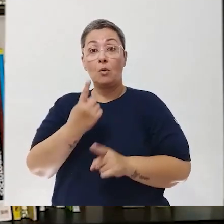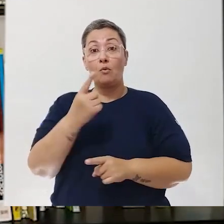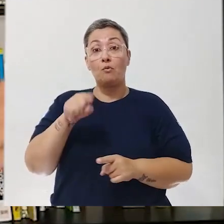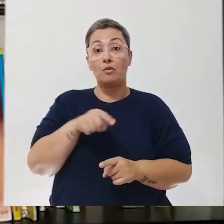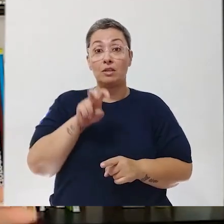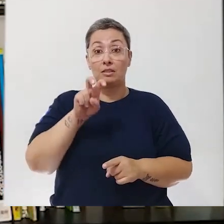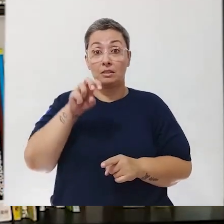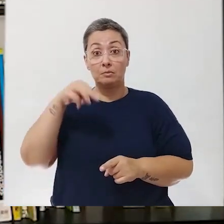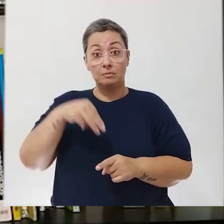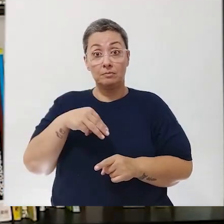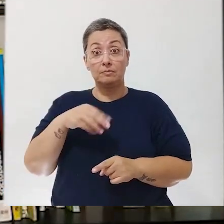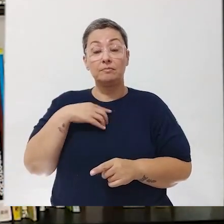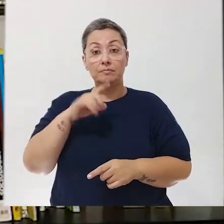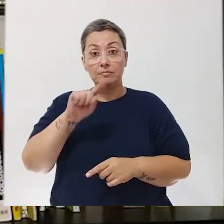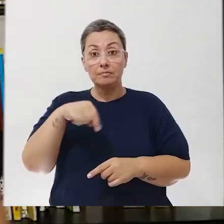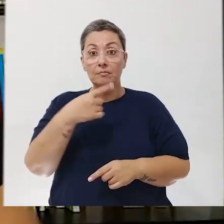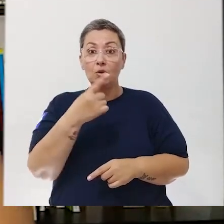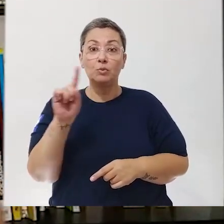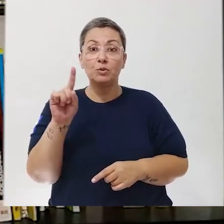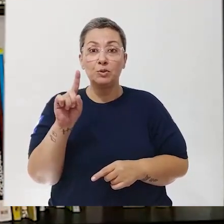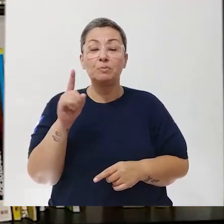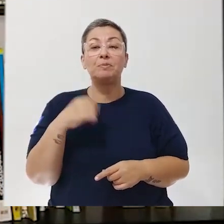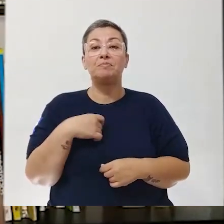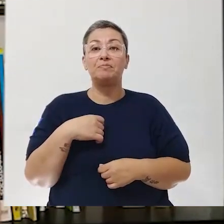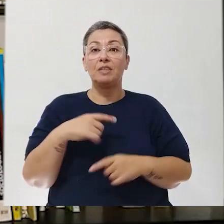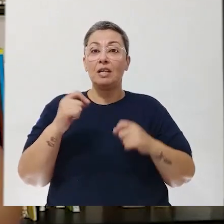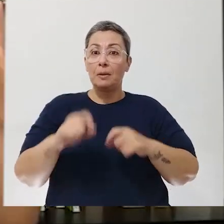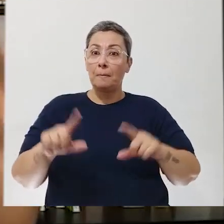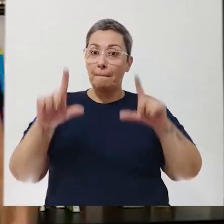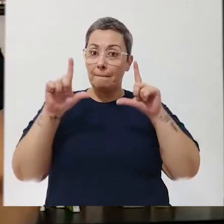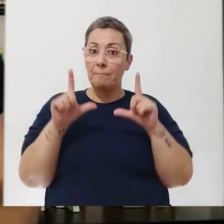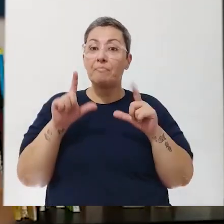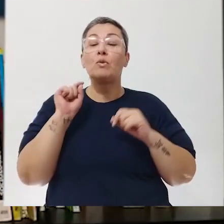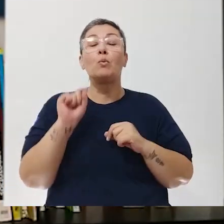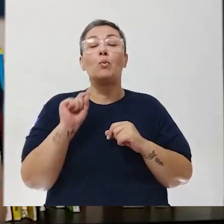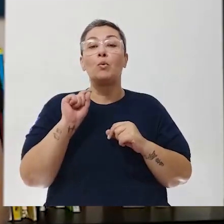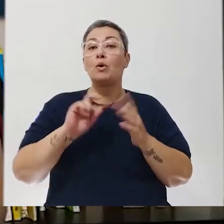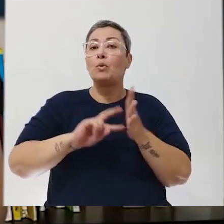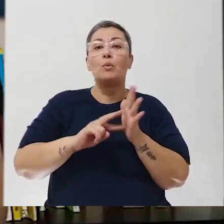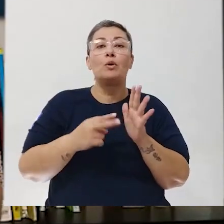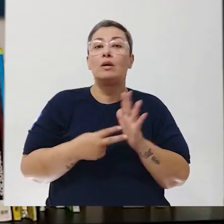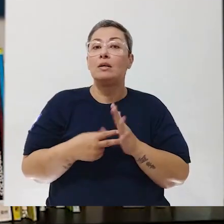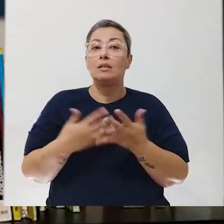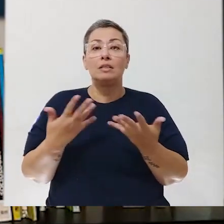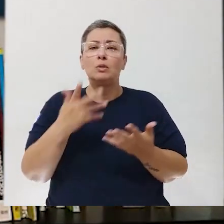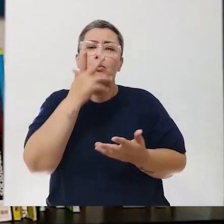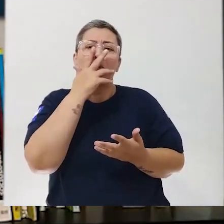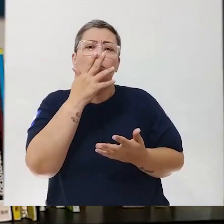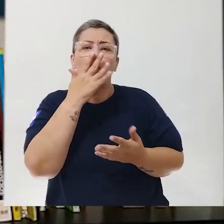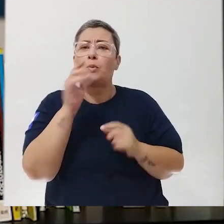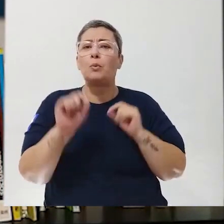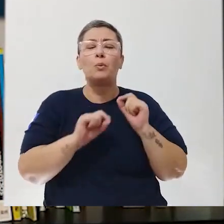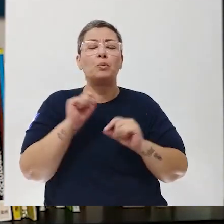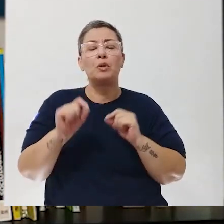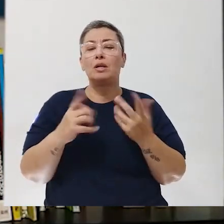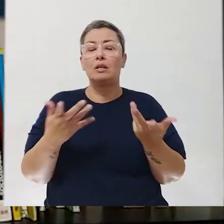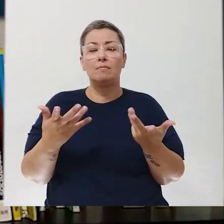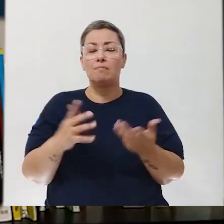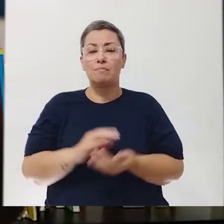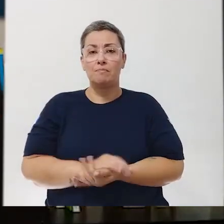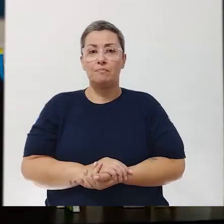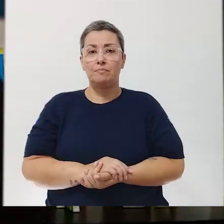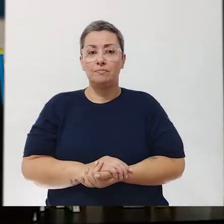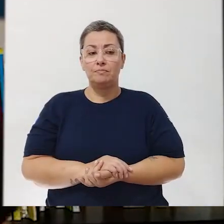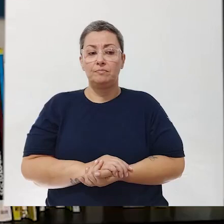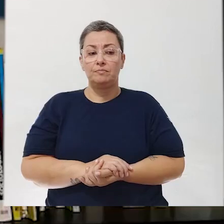metro, né, mas manter a distância. Vamos para a última imagem? Essa é a última imagem, o que vocês acham dela? O que vocês acham que essa imagem